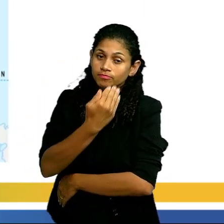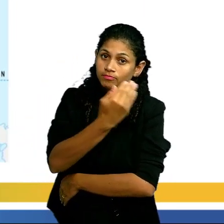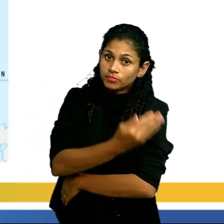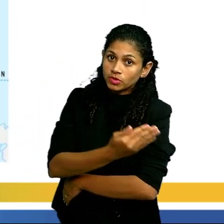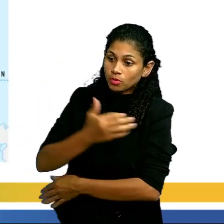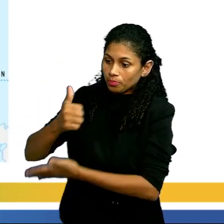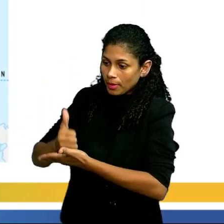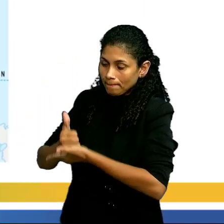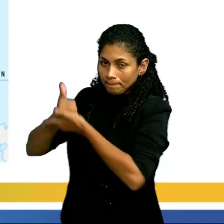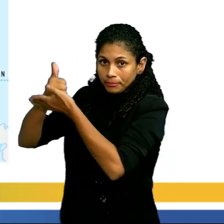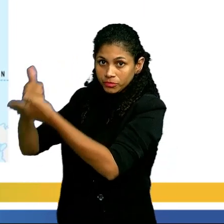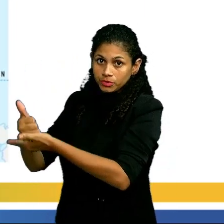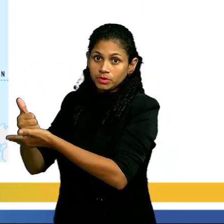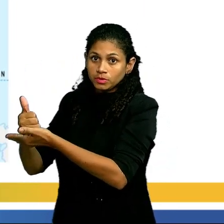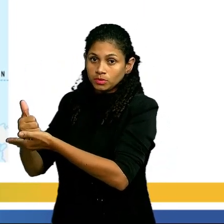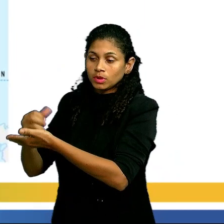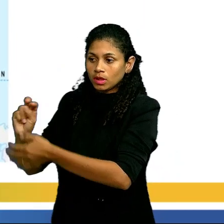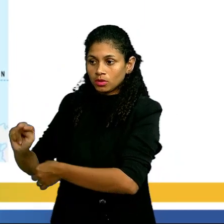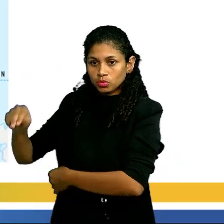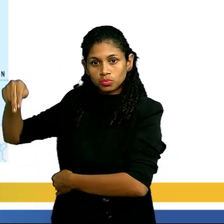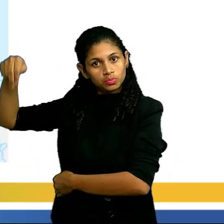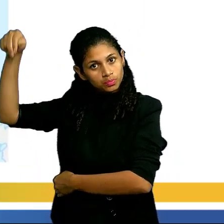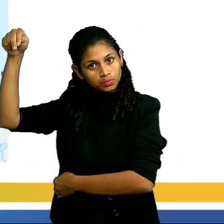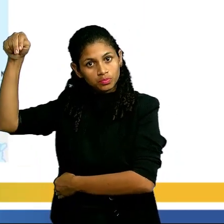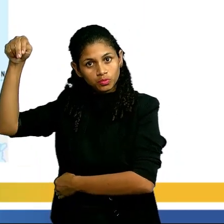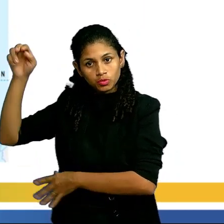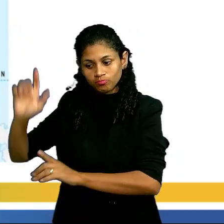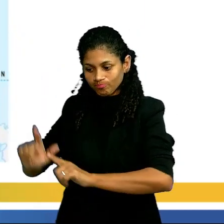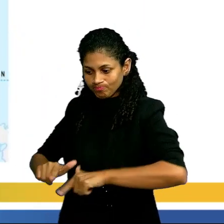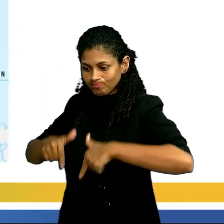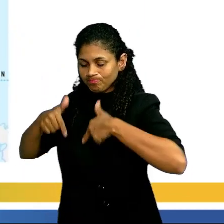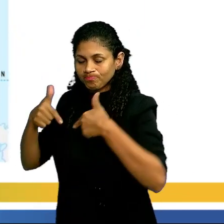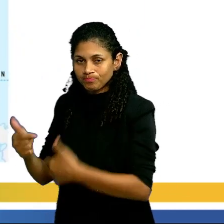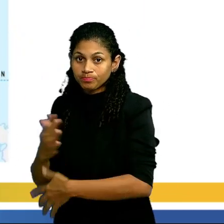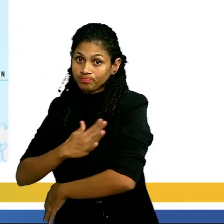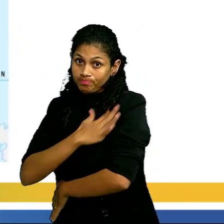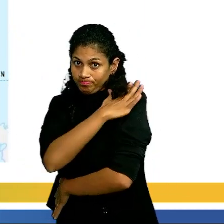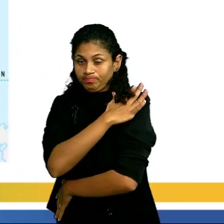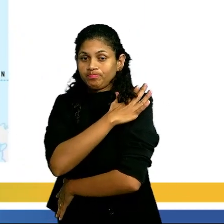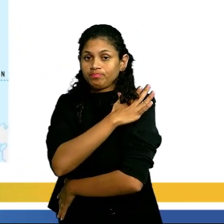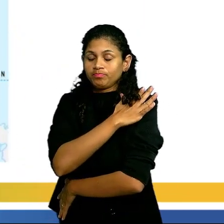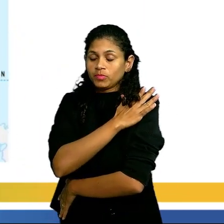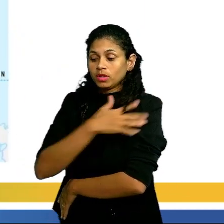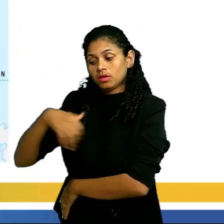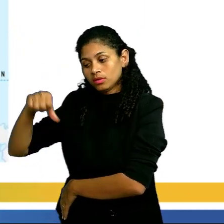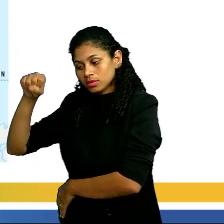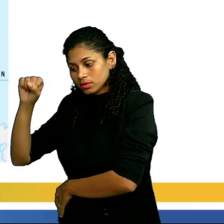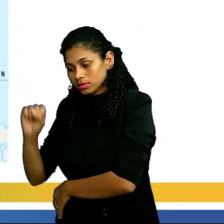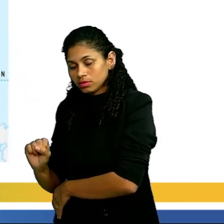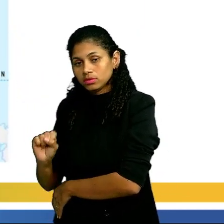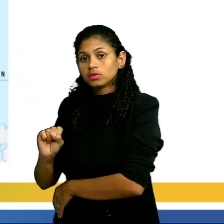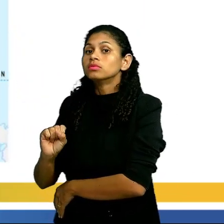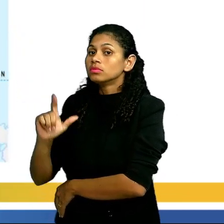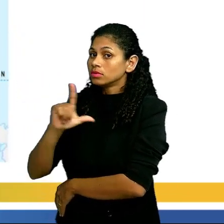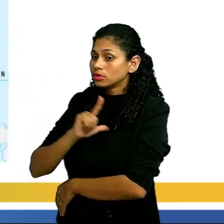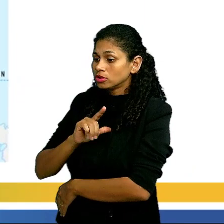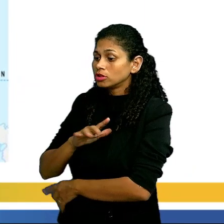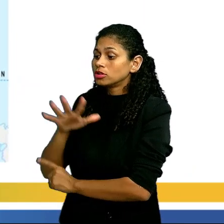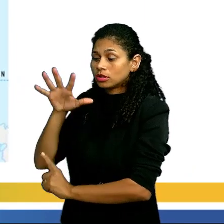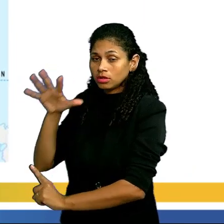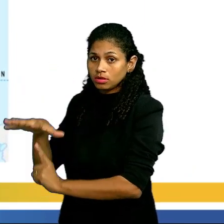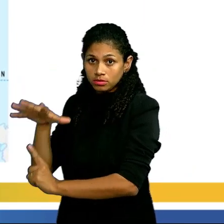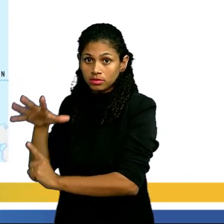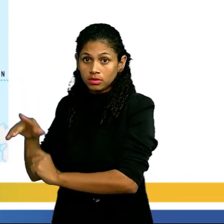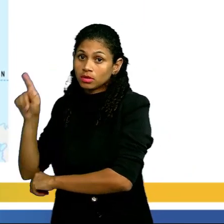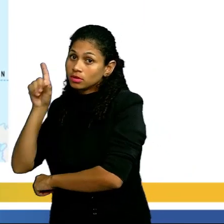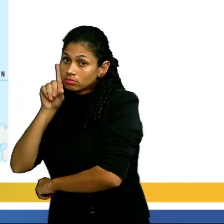Coreia do Norte nessa investida militar. Já a parte sul, tendo influência dos Estados Unidos, é lógico que vai